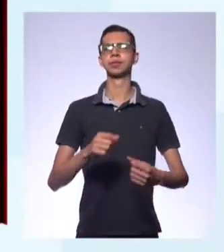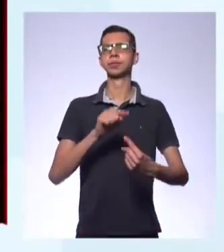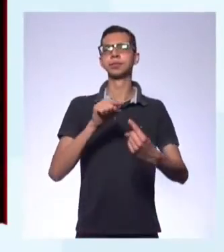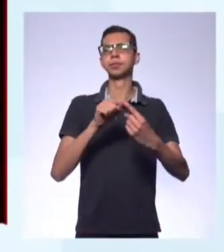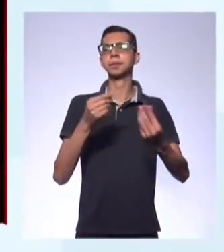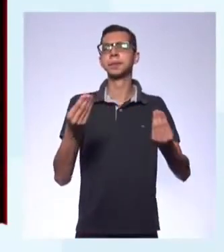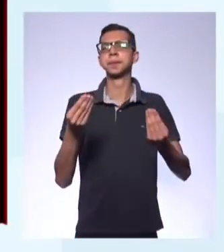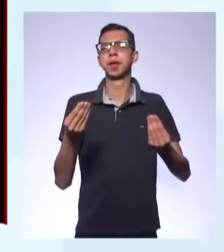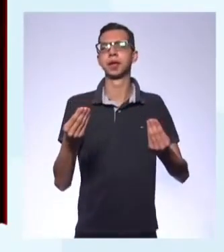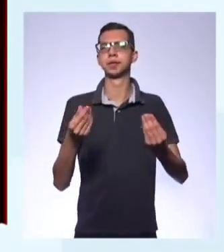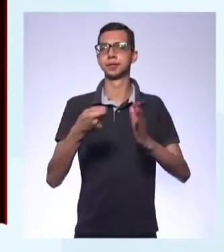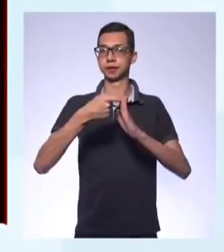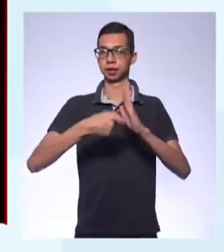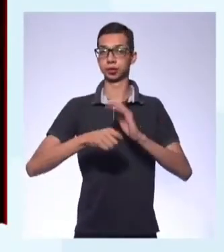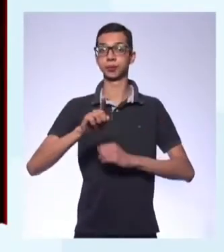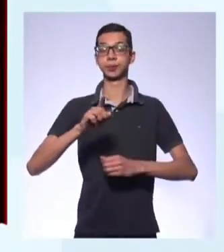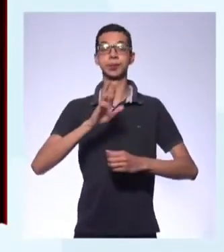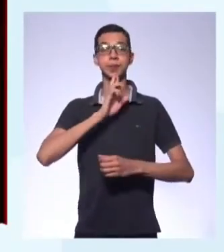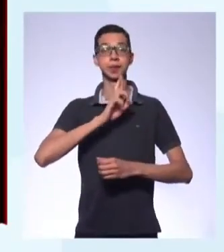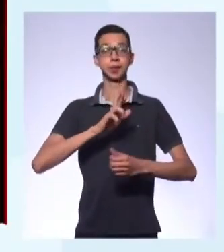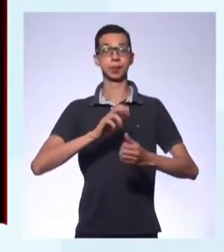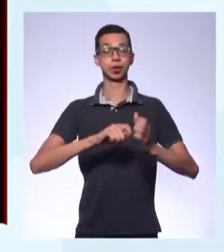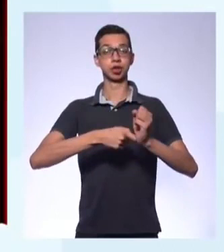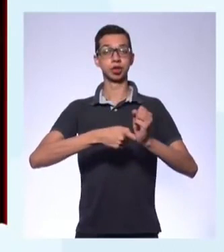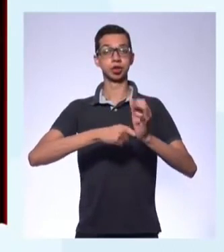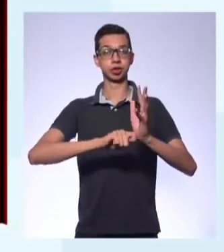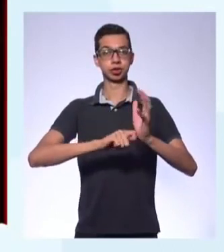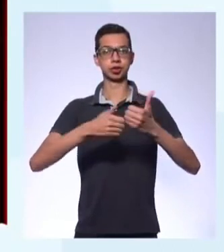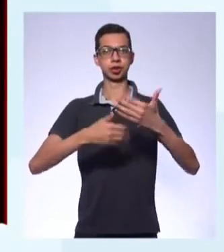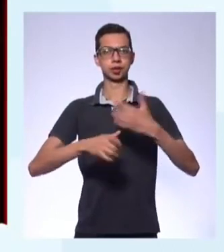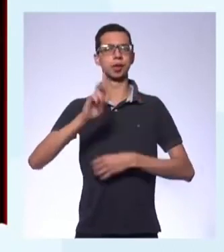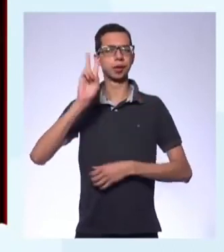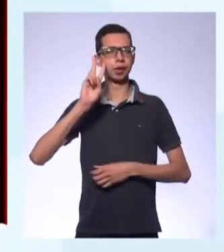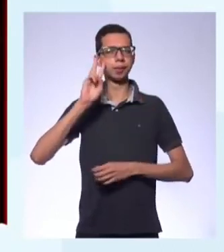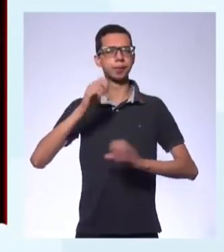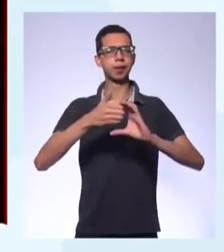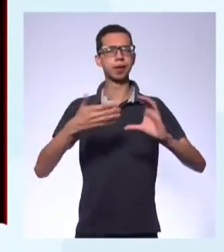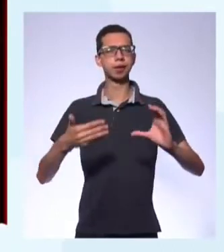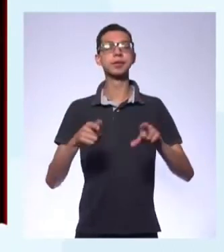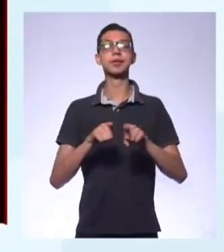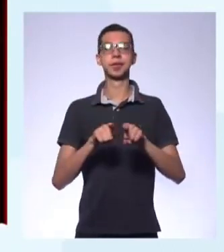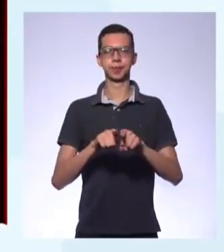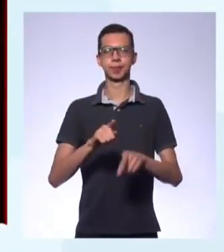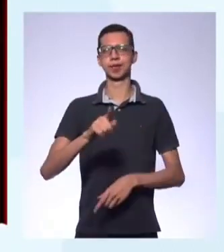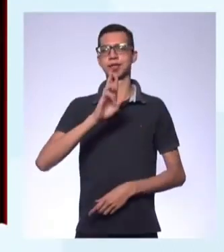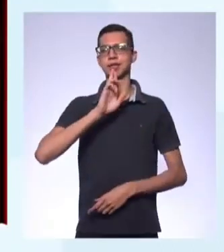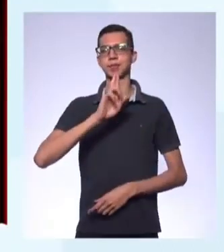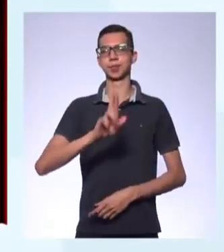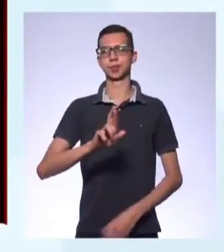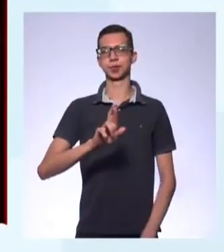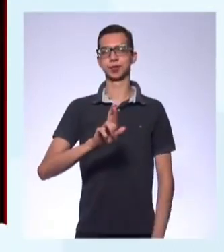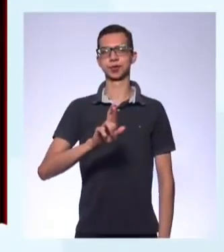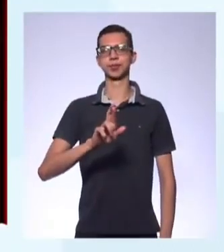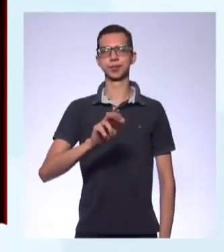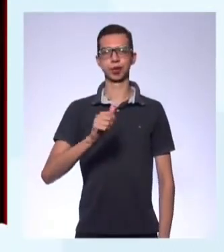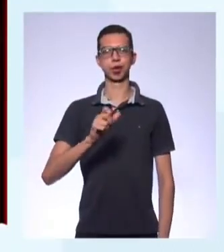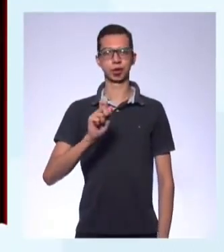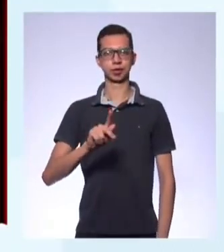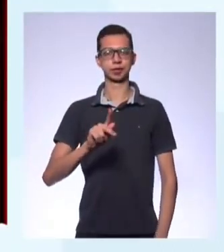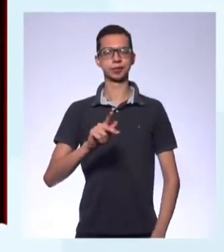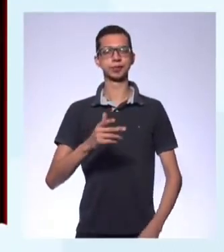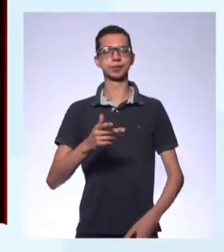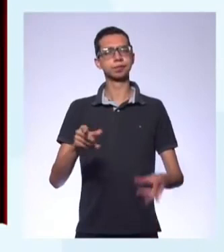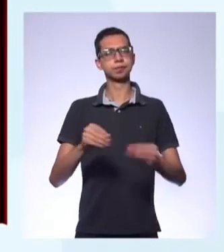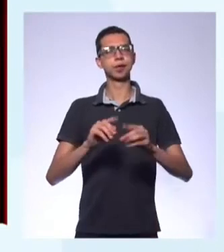aí para a gente no chat. E vocês se lembram das características? Coloquem também, de uma forma assim, sucinta, mas coloquem para